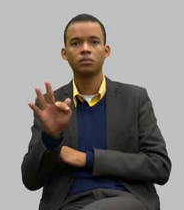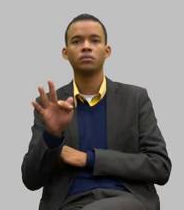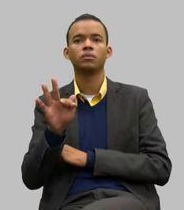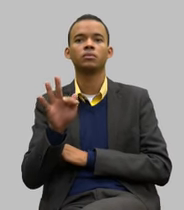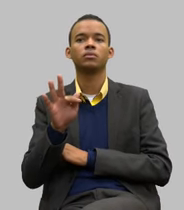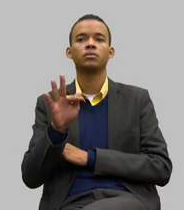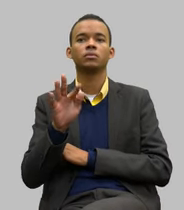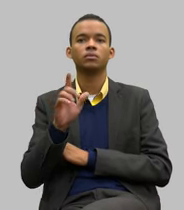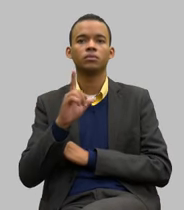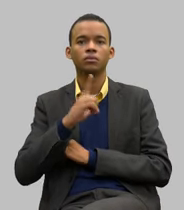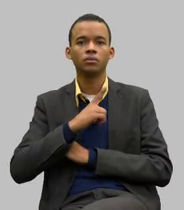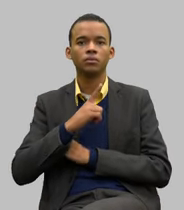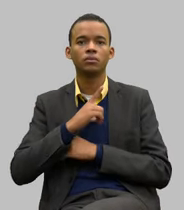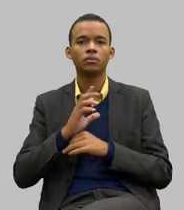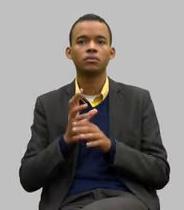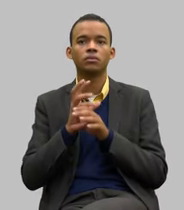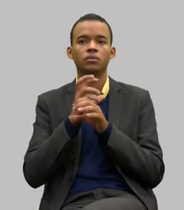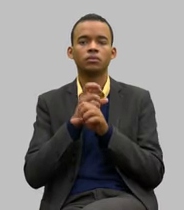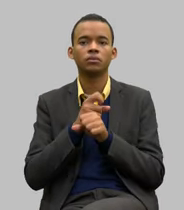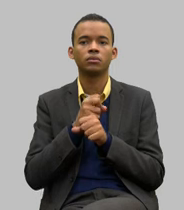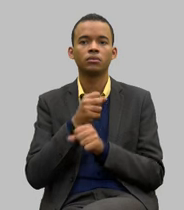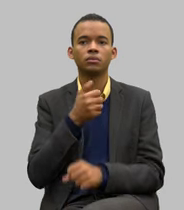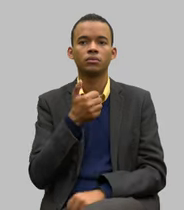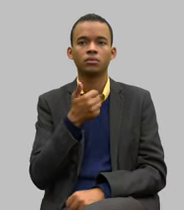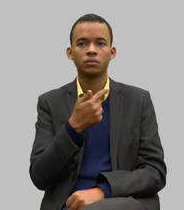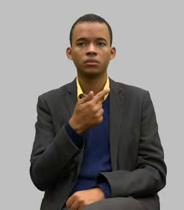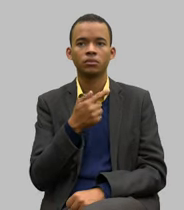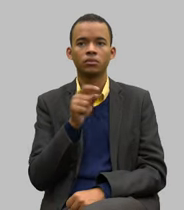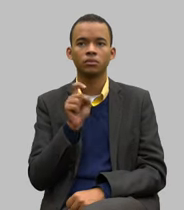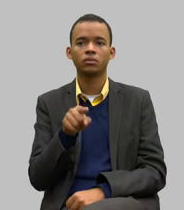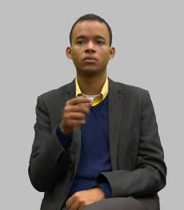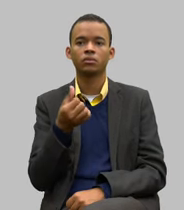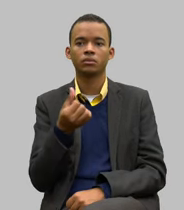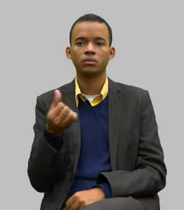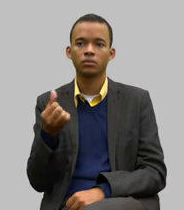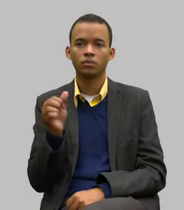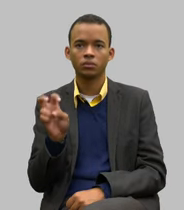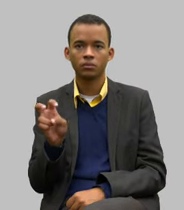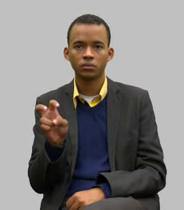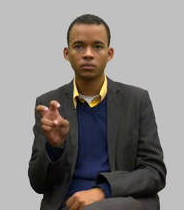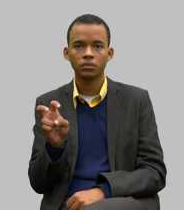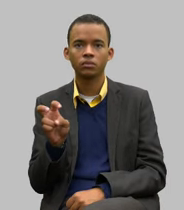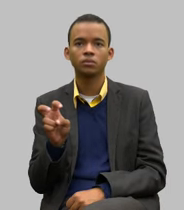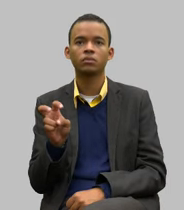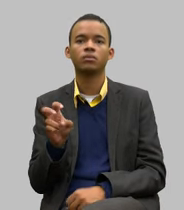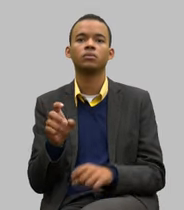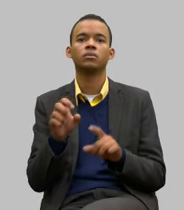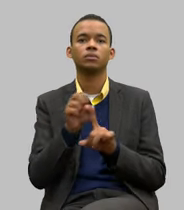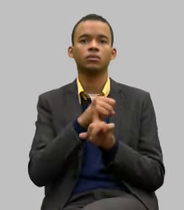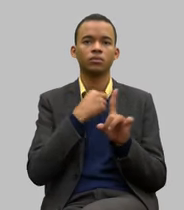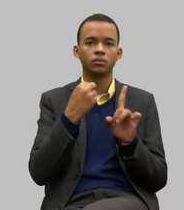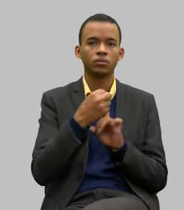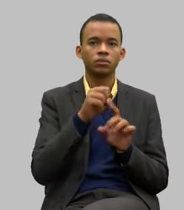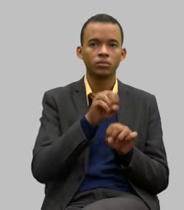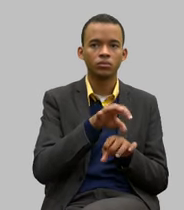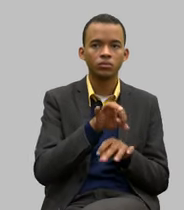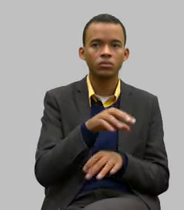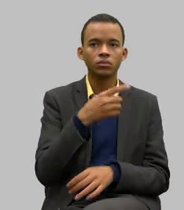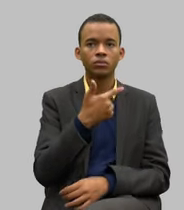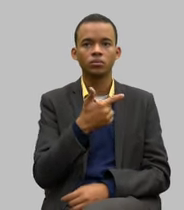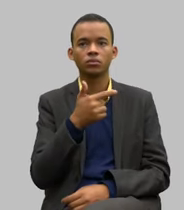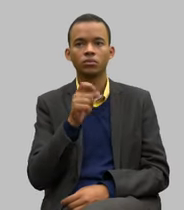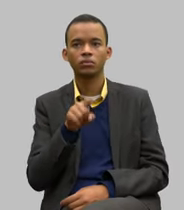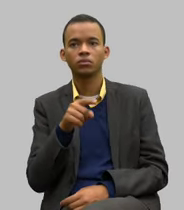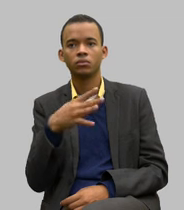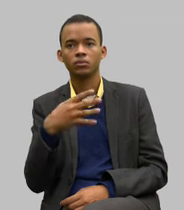policial penal nós temos aí um quantitativo de 17.665 agente de segurança sócio educativo 2476 analistas